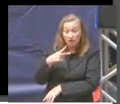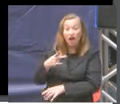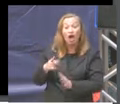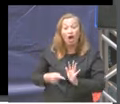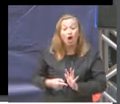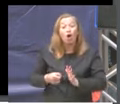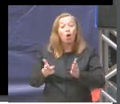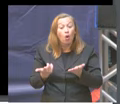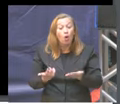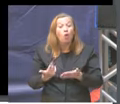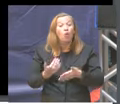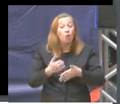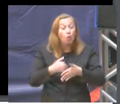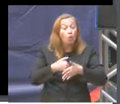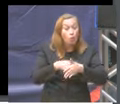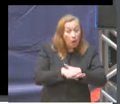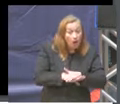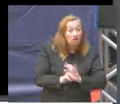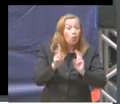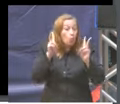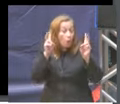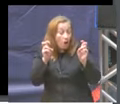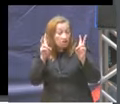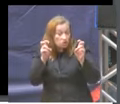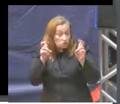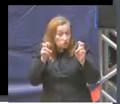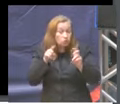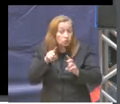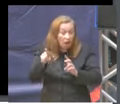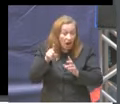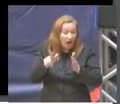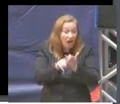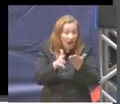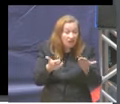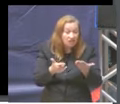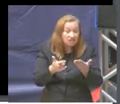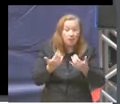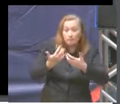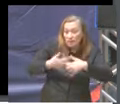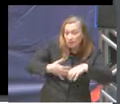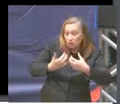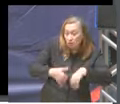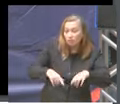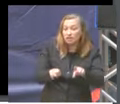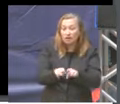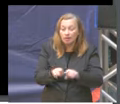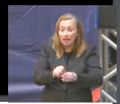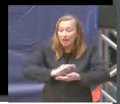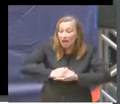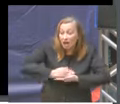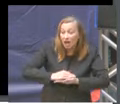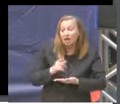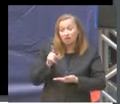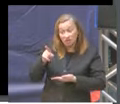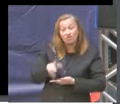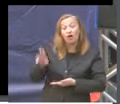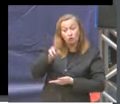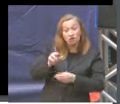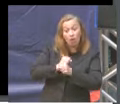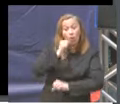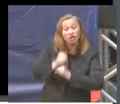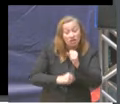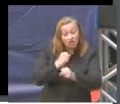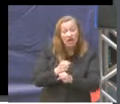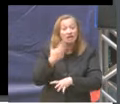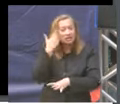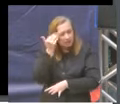que ano que vem você vai usar essa manchete, guarda a manchete lá de Angra que ano que vem você vai guardar e vai utilizar isso. A gente sabe que a